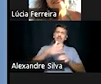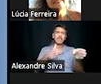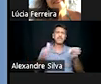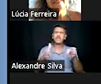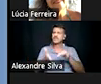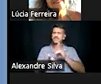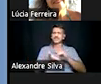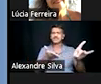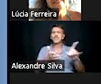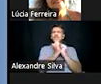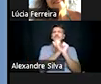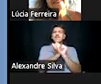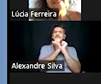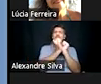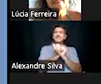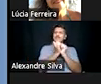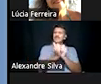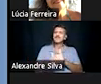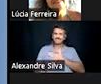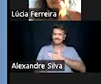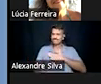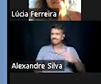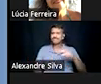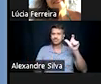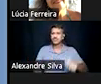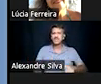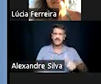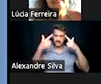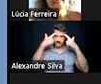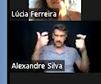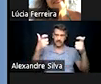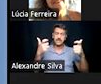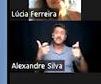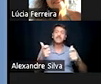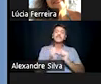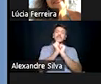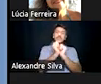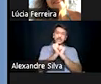com a escravidão, com a violência que era da escravidão.